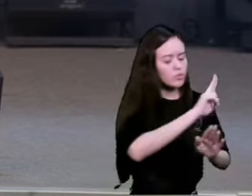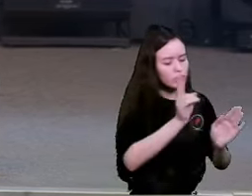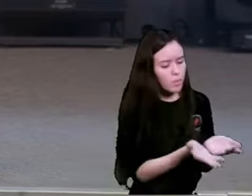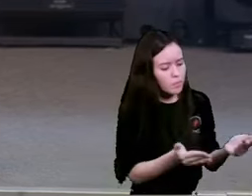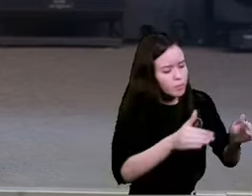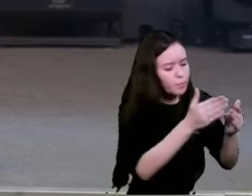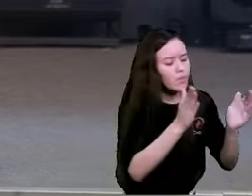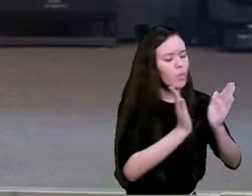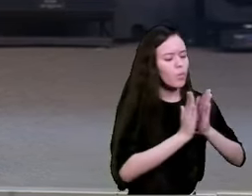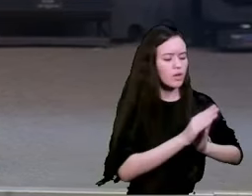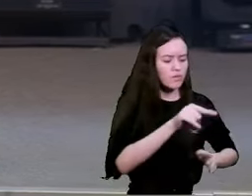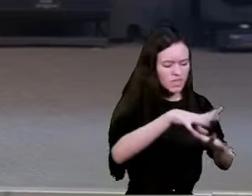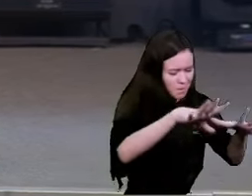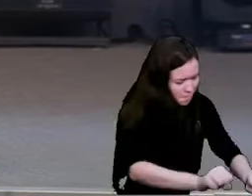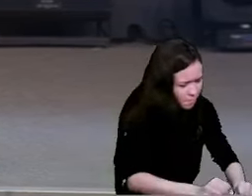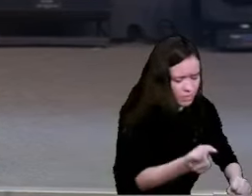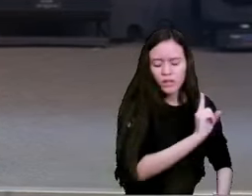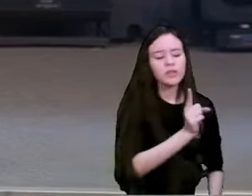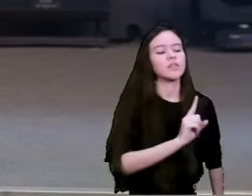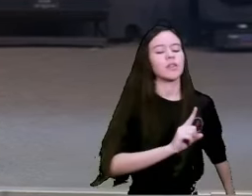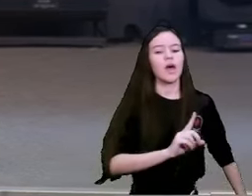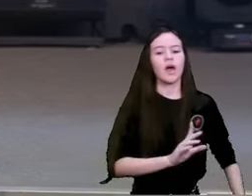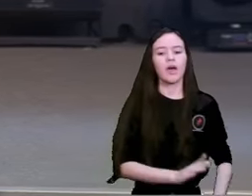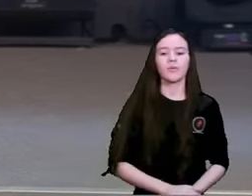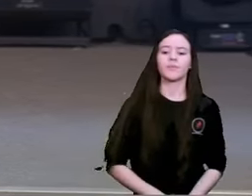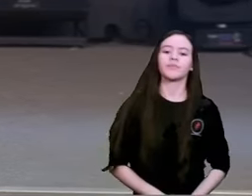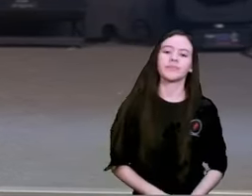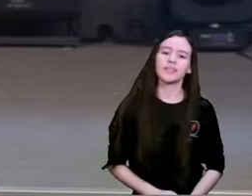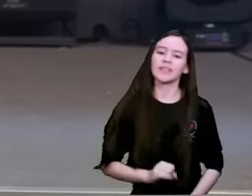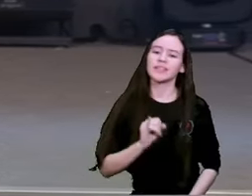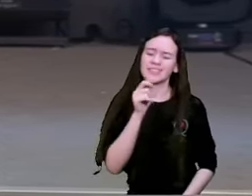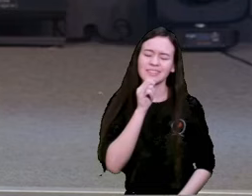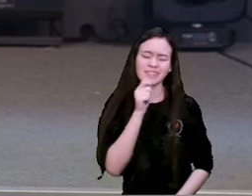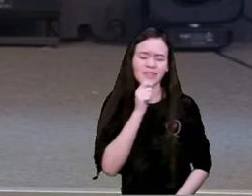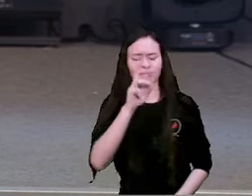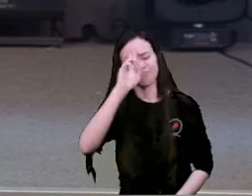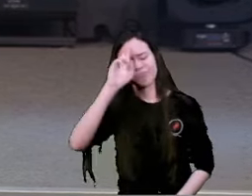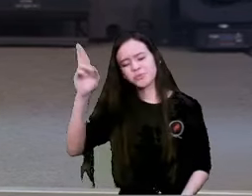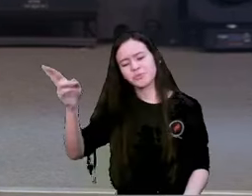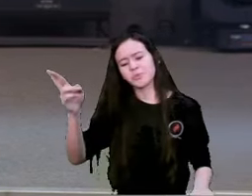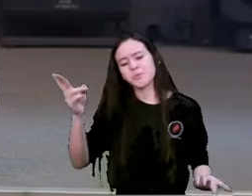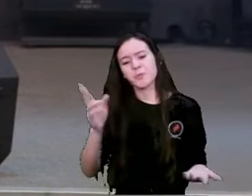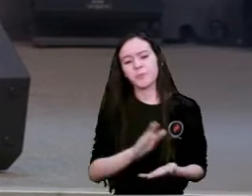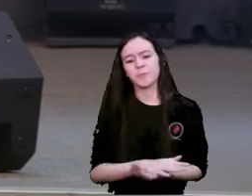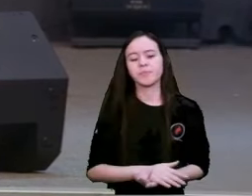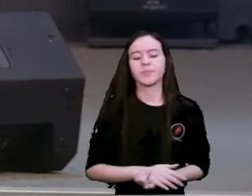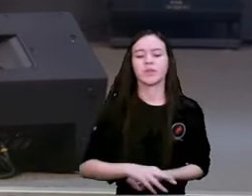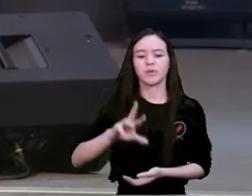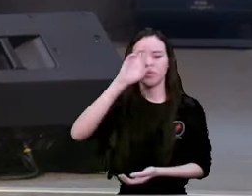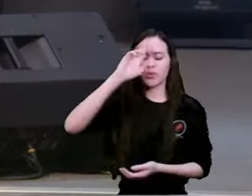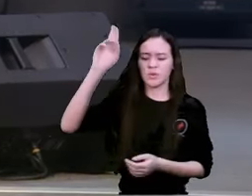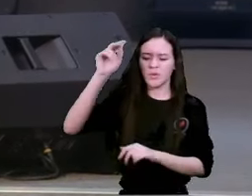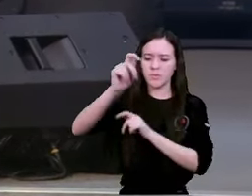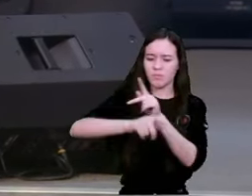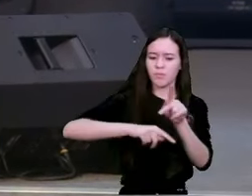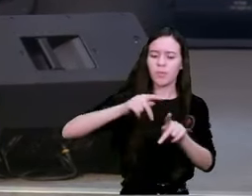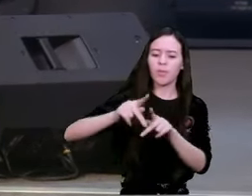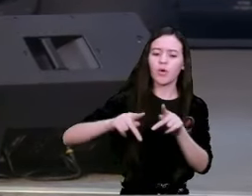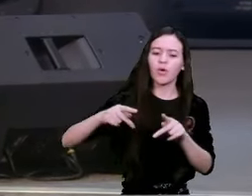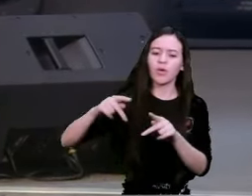nesse você não toca. Ah, se não fora o Senhor que passeia pelo povo da